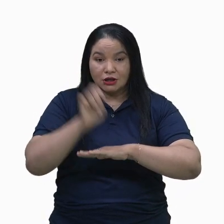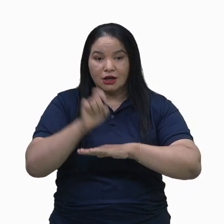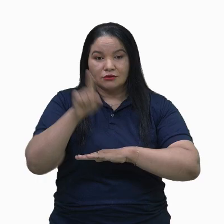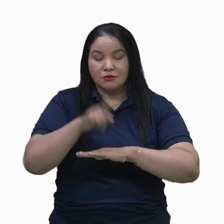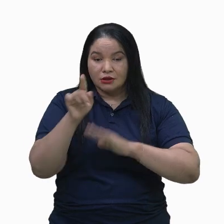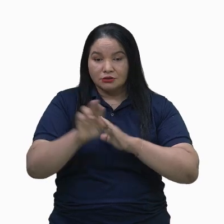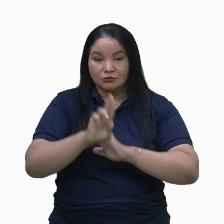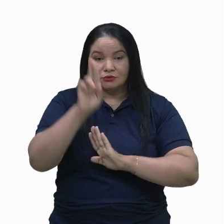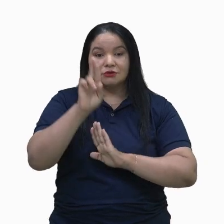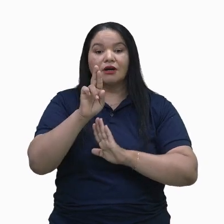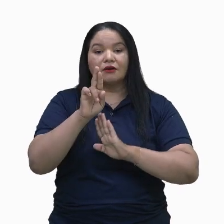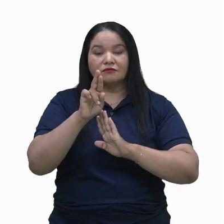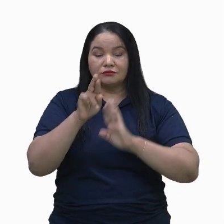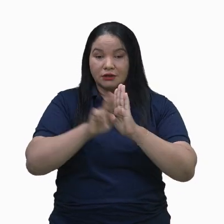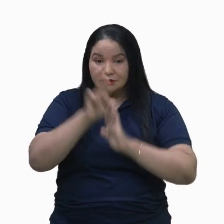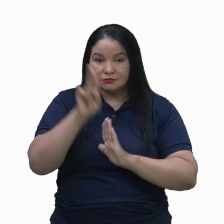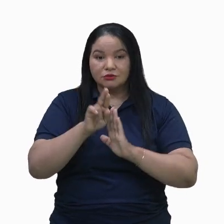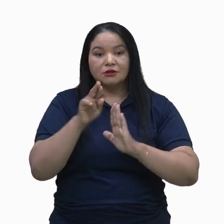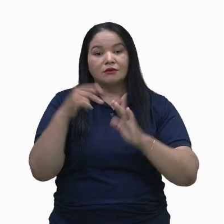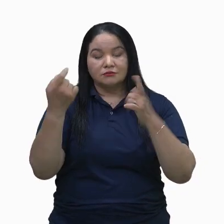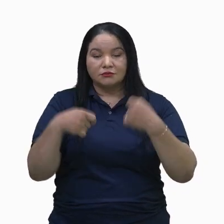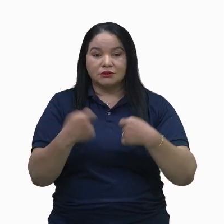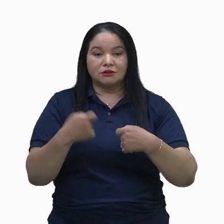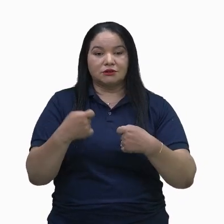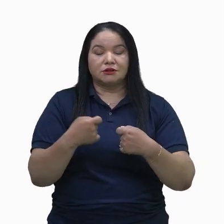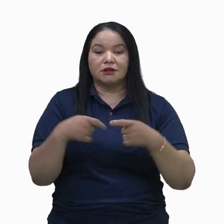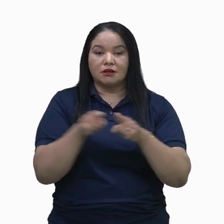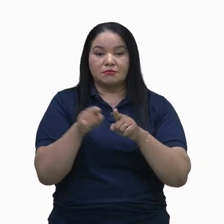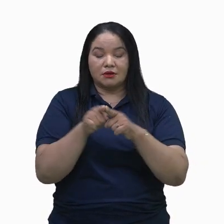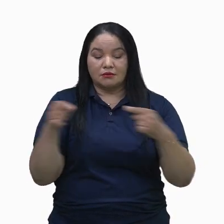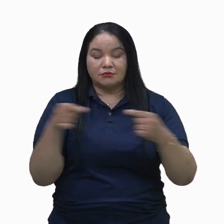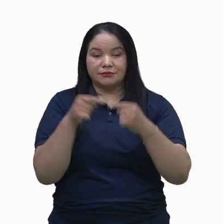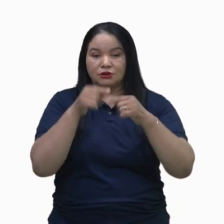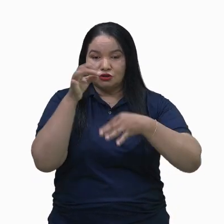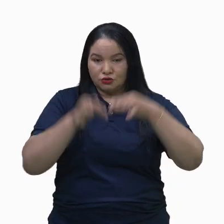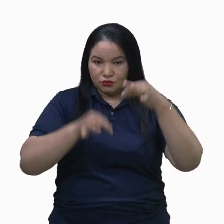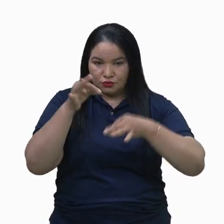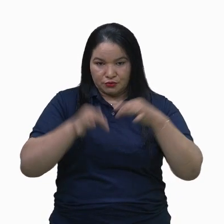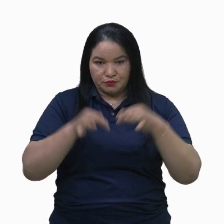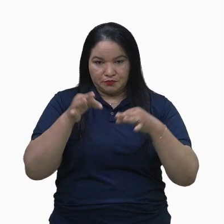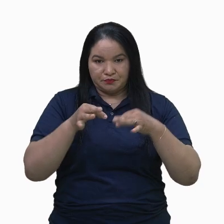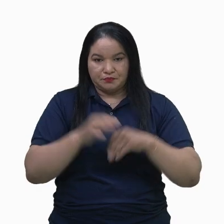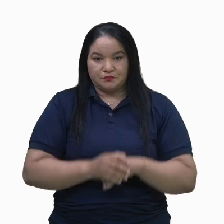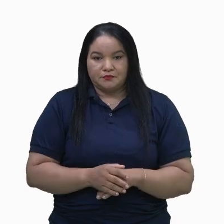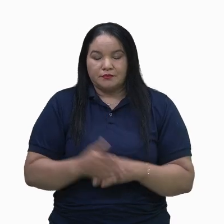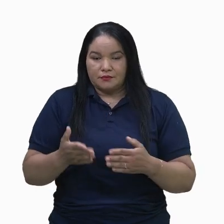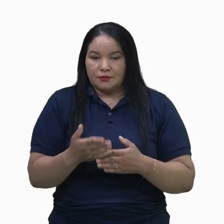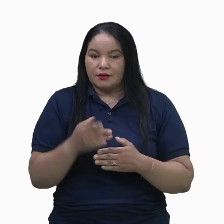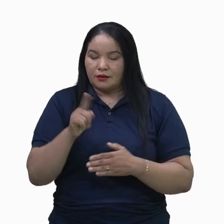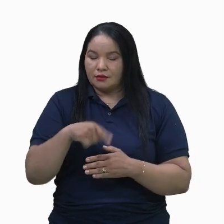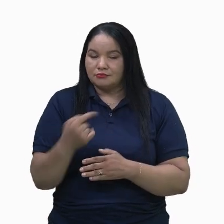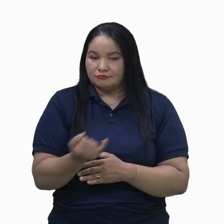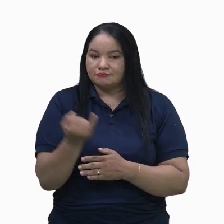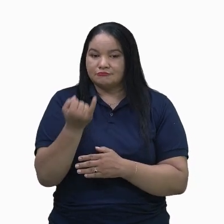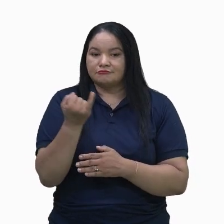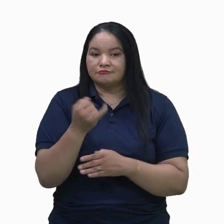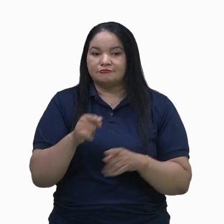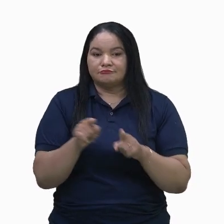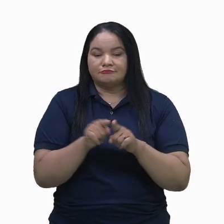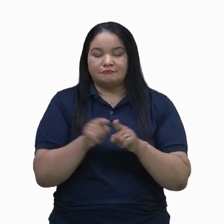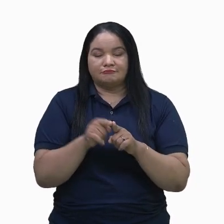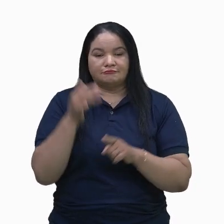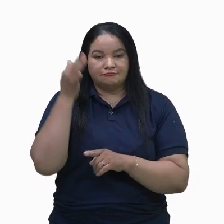ideal, ele tem que ser ideal e ele tem que buscar a justiça. Então, esse é o ponto que o Platão vai trazer. Então,